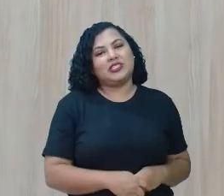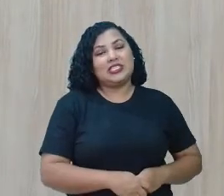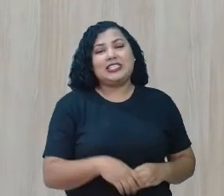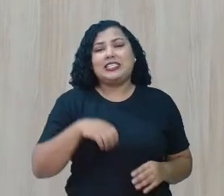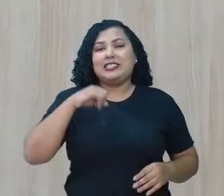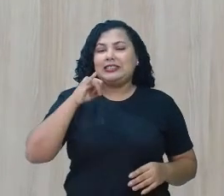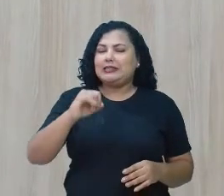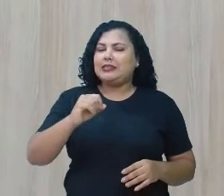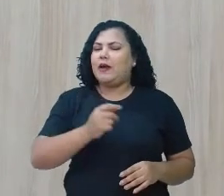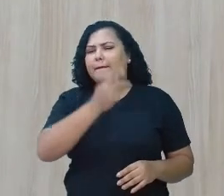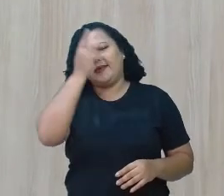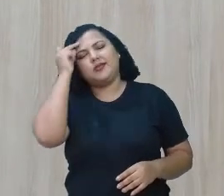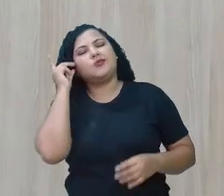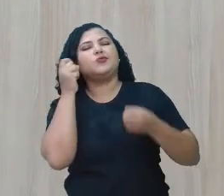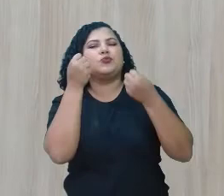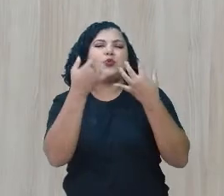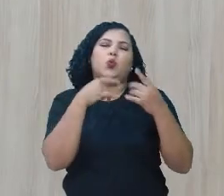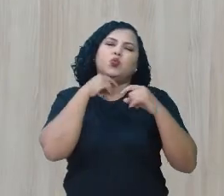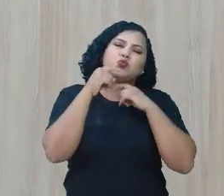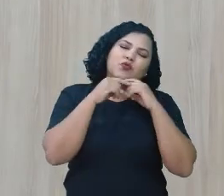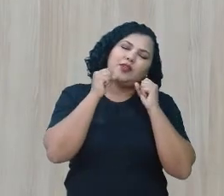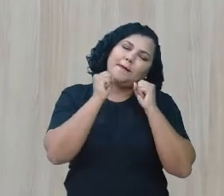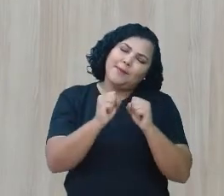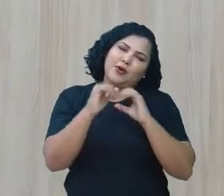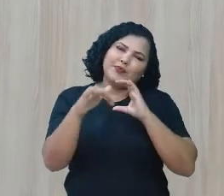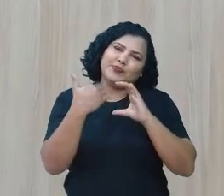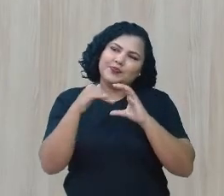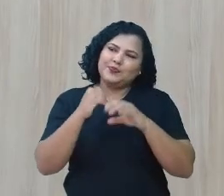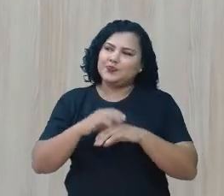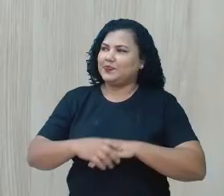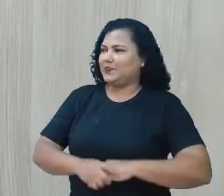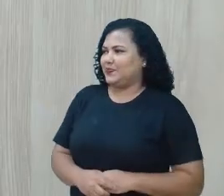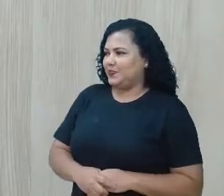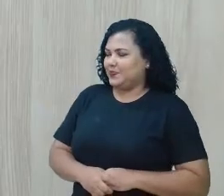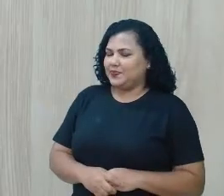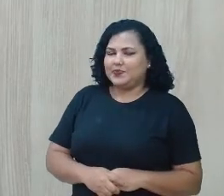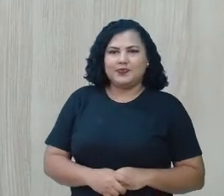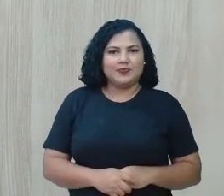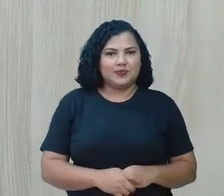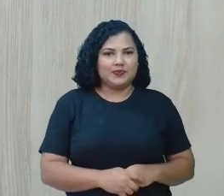alguém falou aí no chat aí, alguma dúvida. E aí, Tiago, alguém falou com a gente?